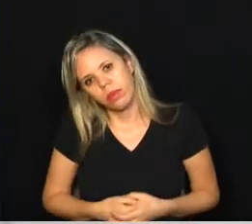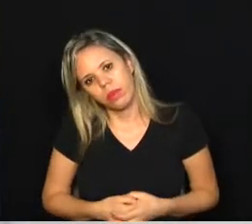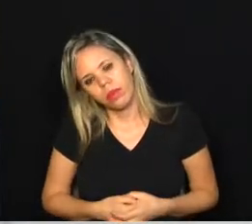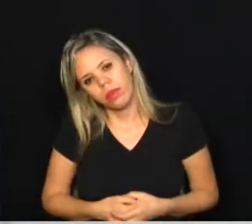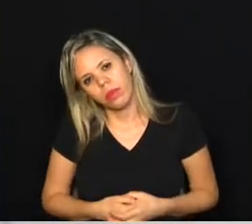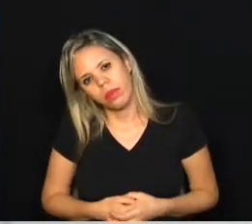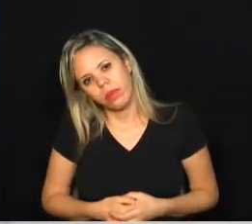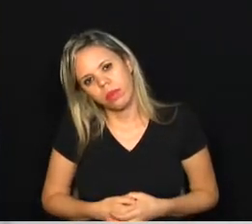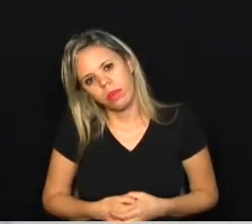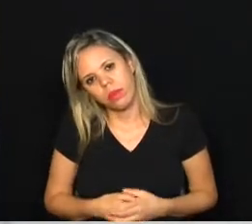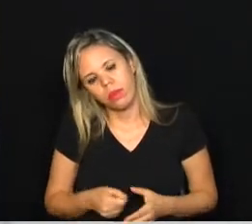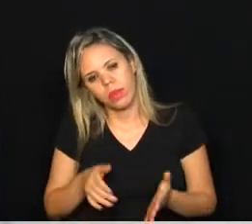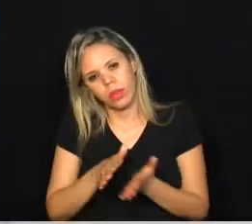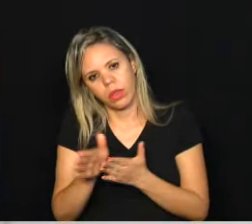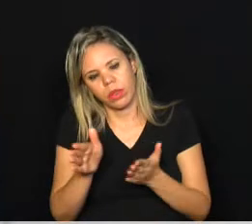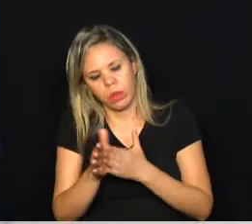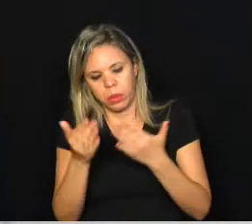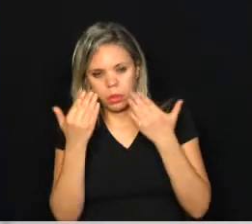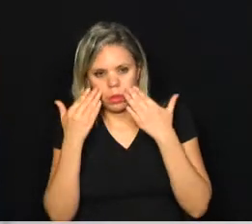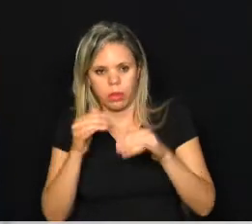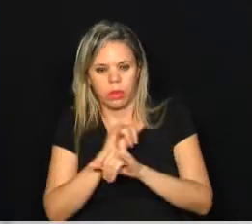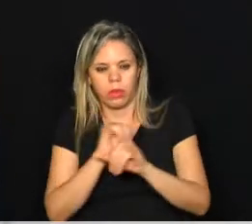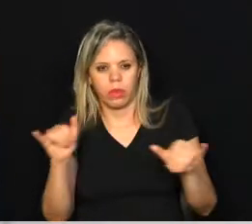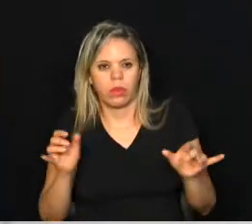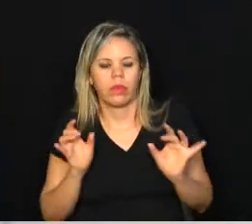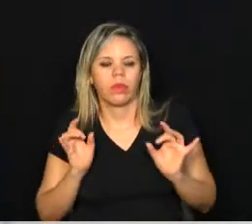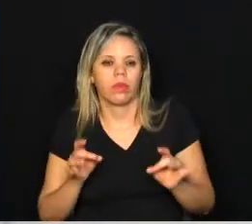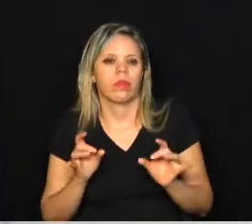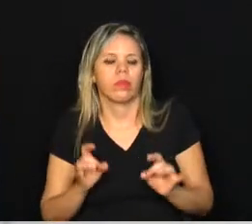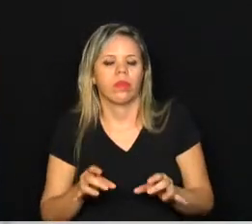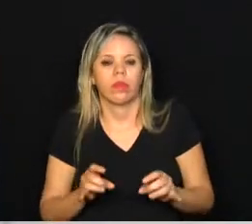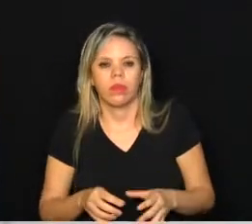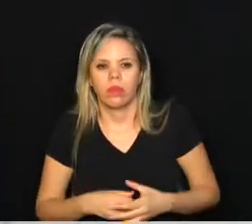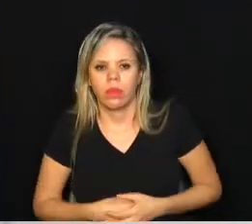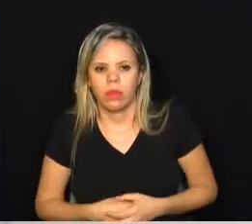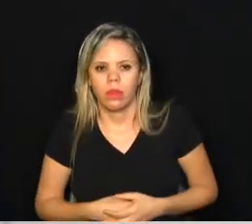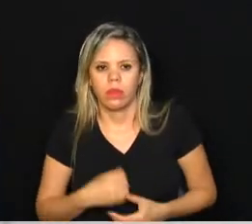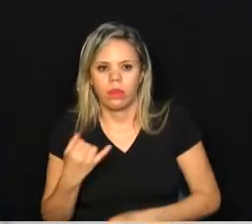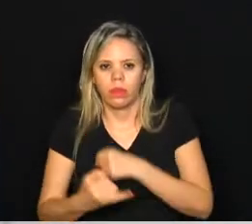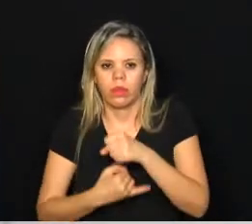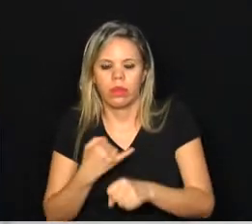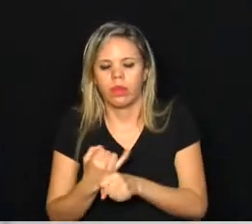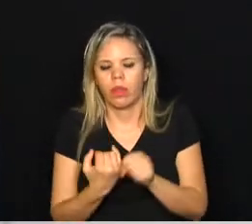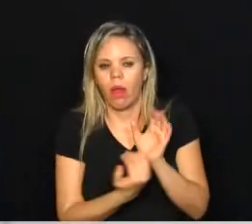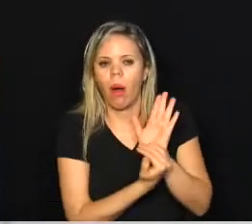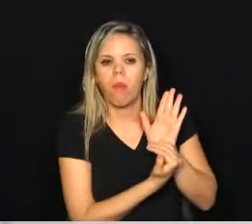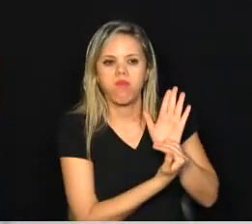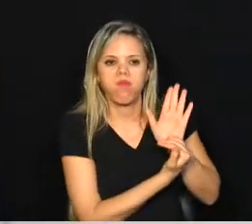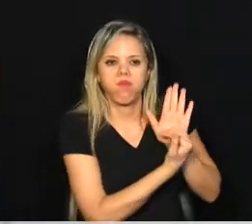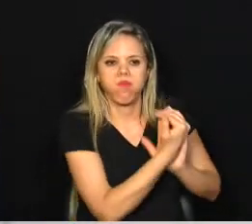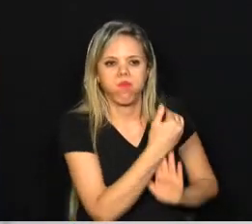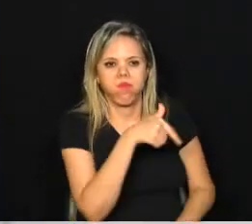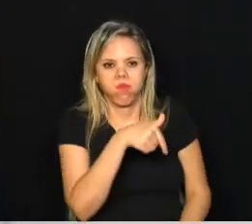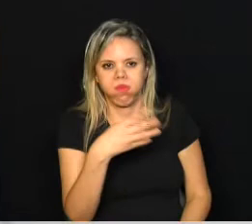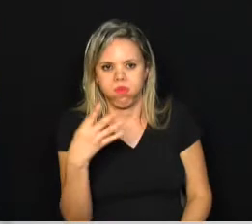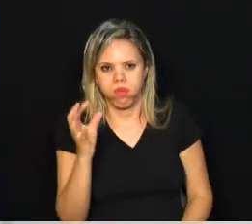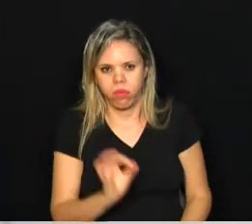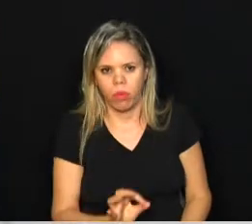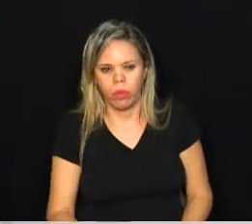Ele fez uma publicação que as vendas pela internet cresceram